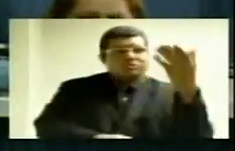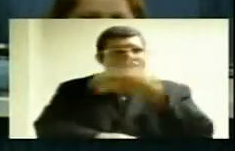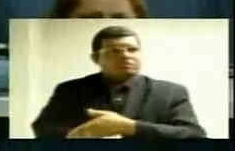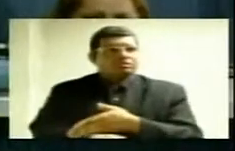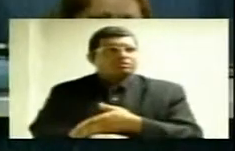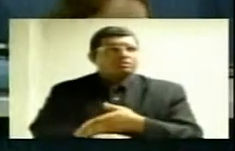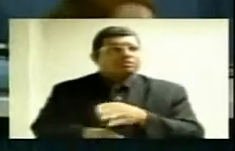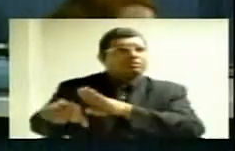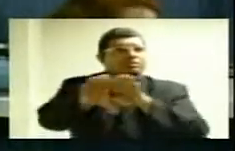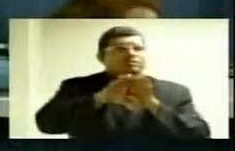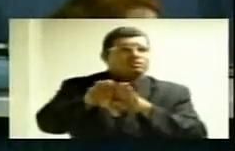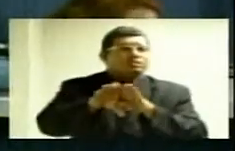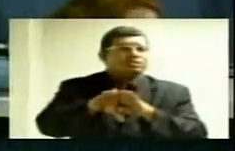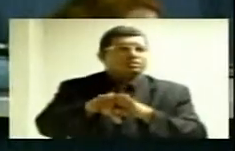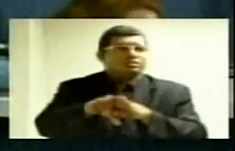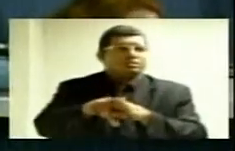tratar